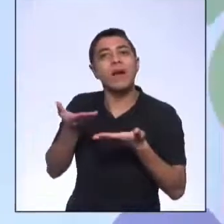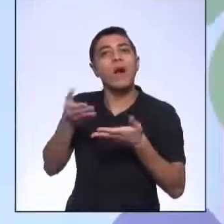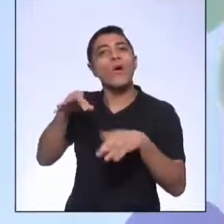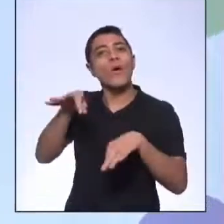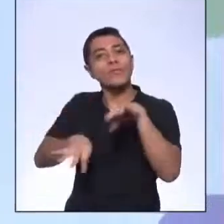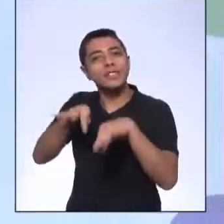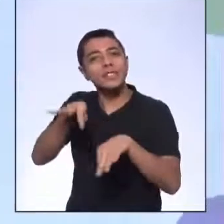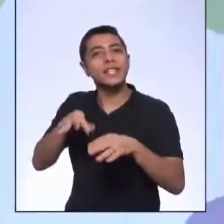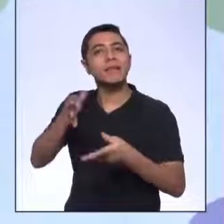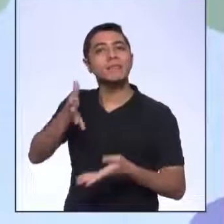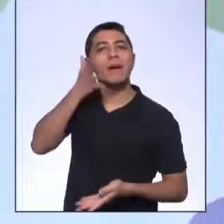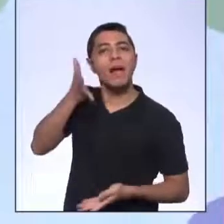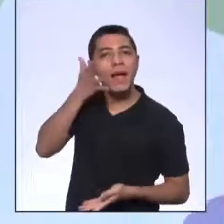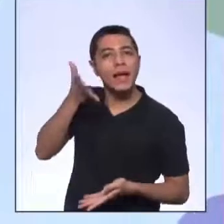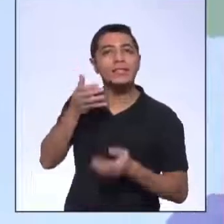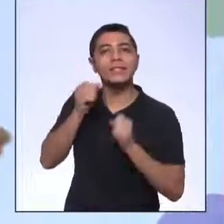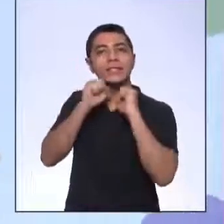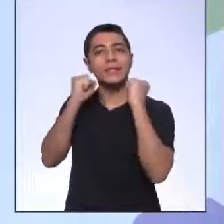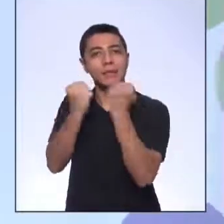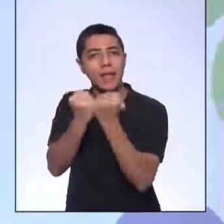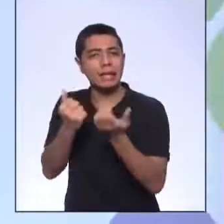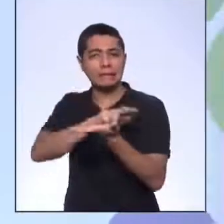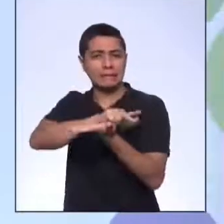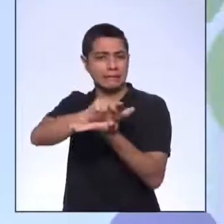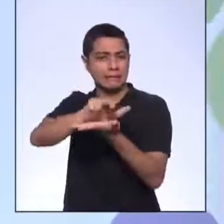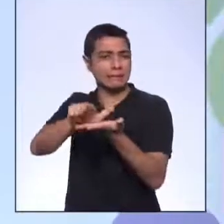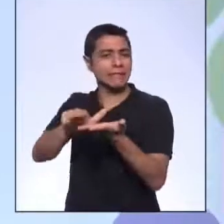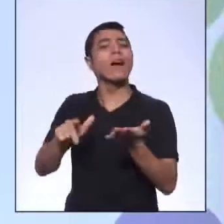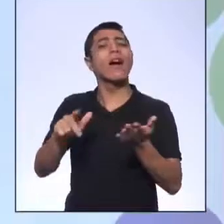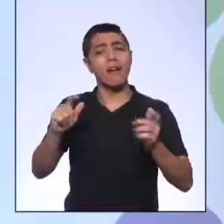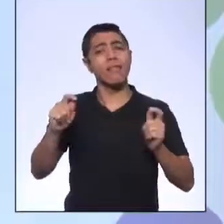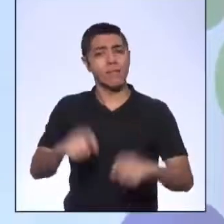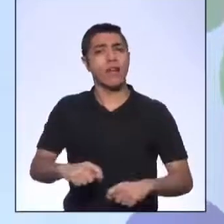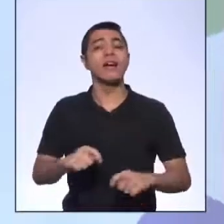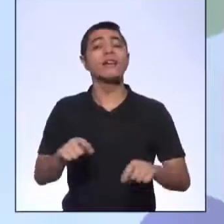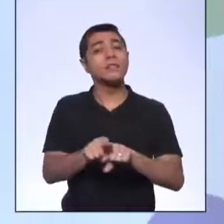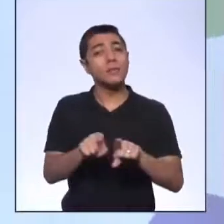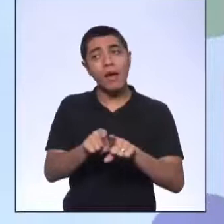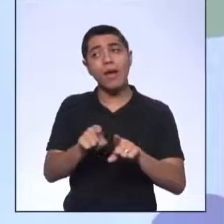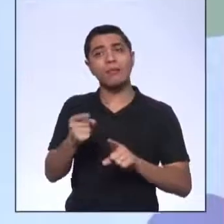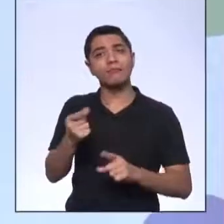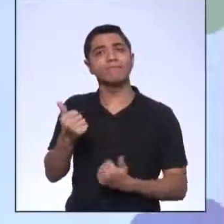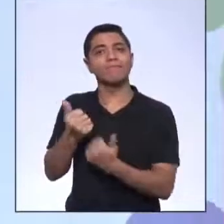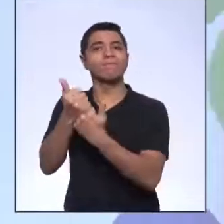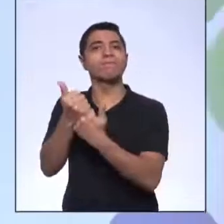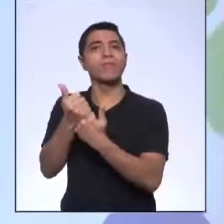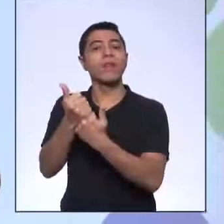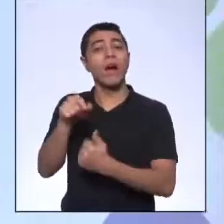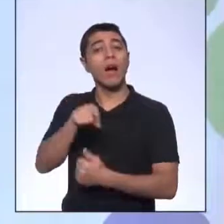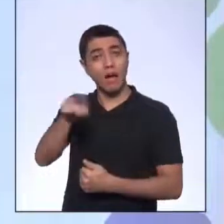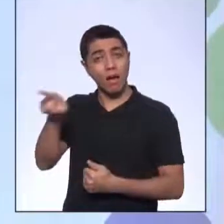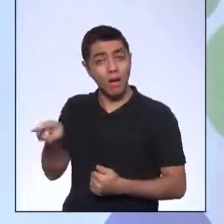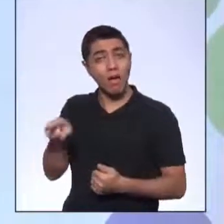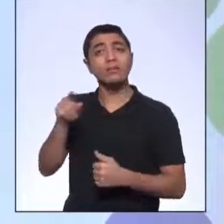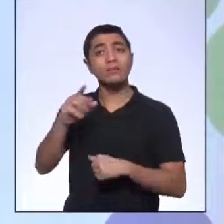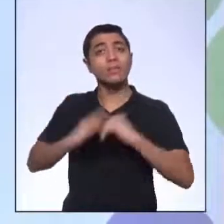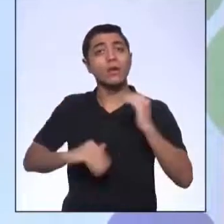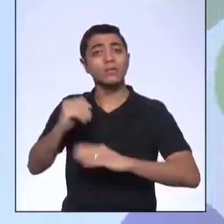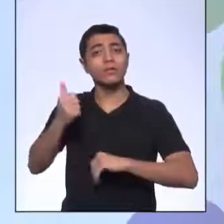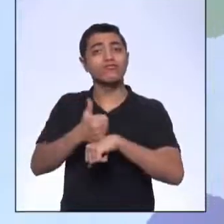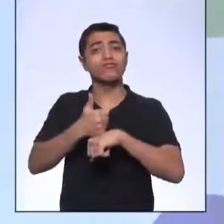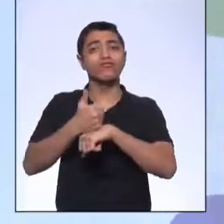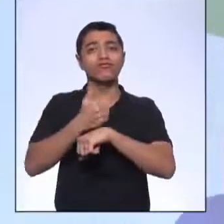palestras seminários Enfim tudo isso acontecendo tá e auxiliando Justamente a esse futuro profissional